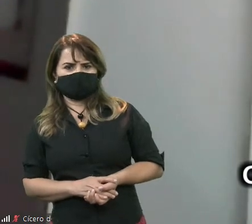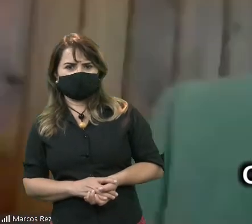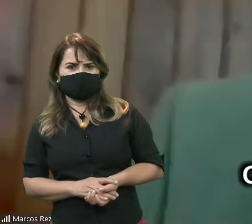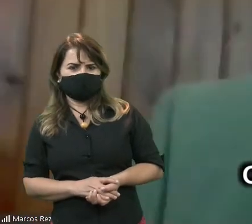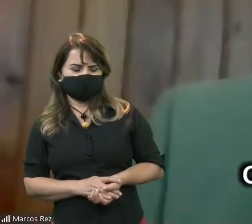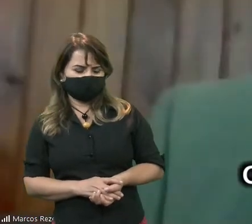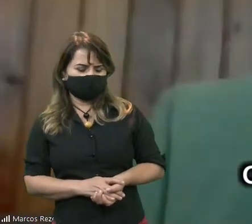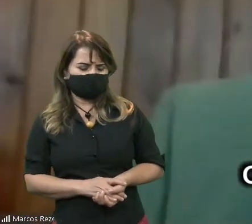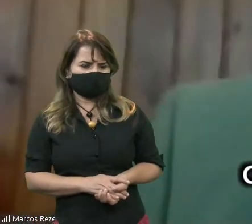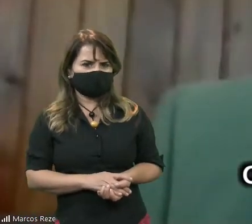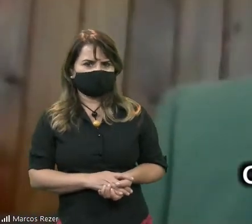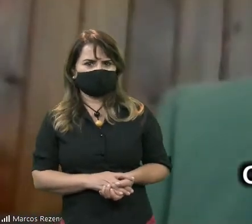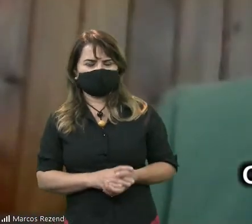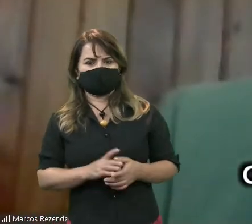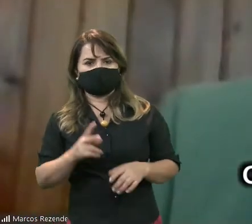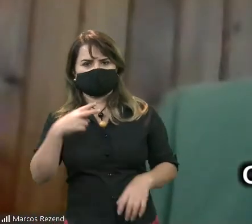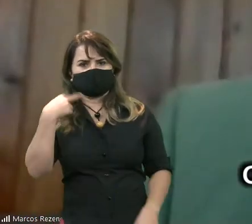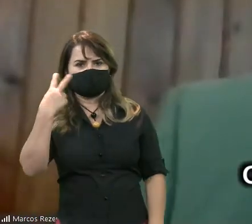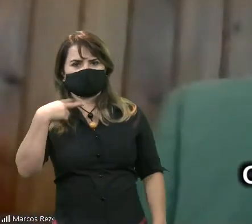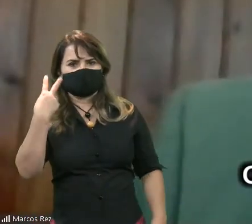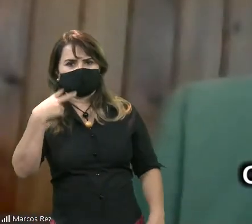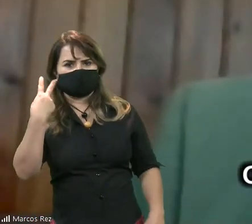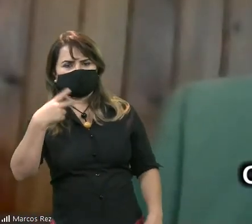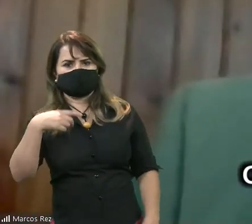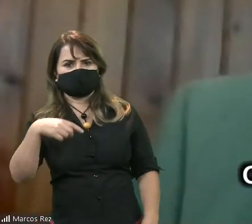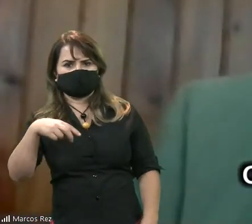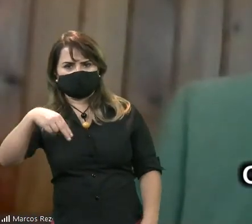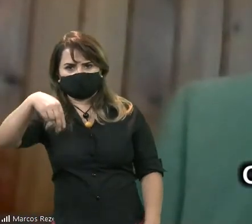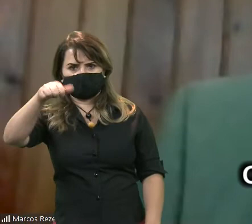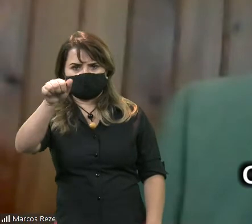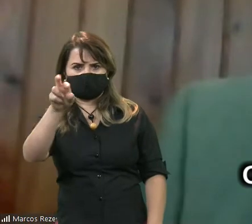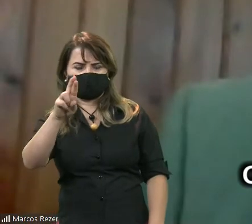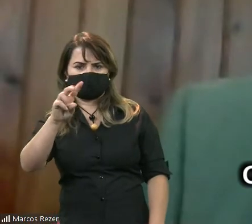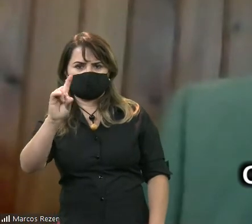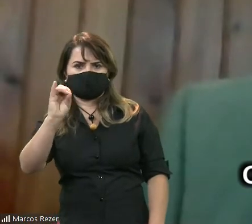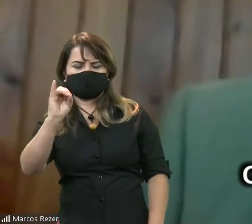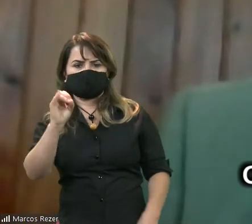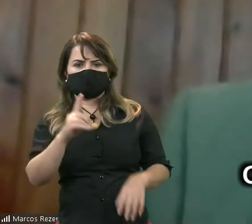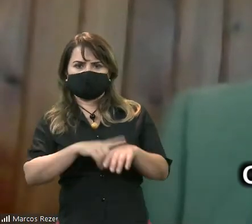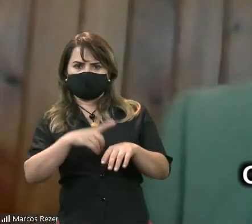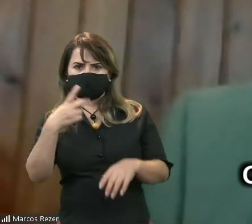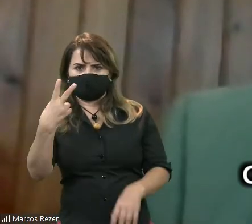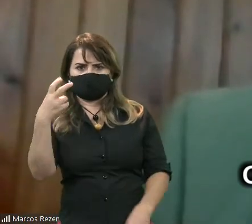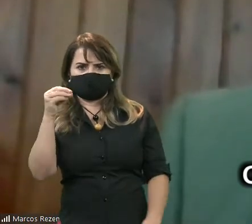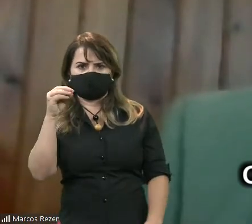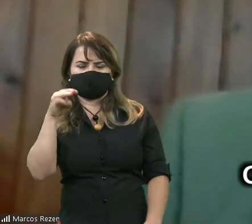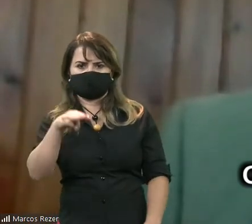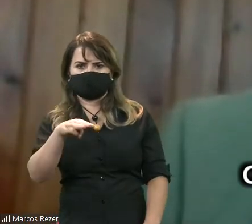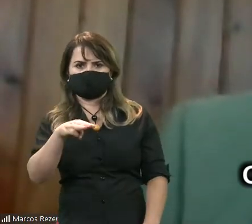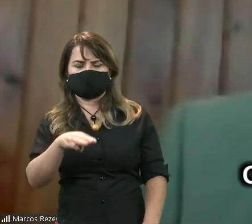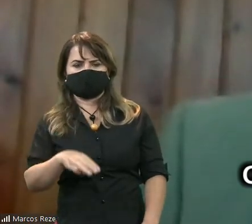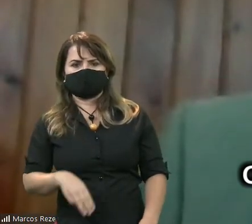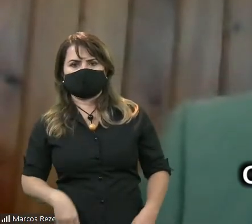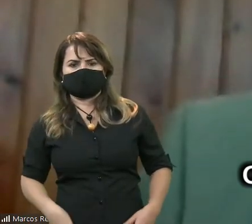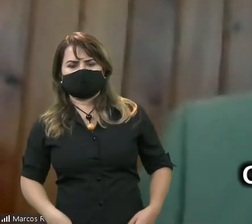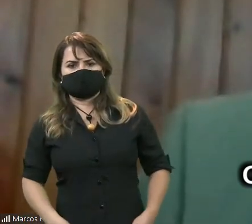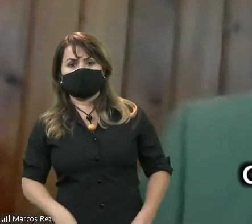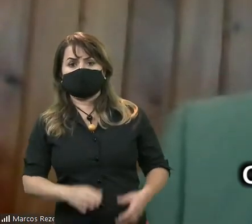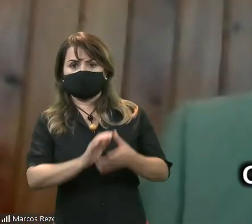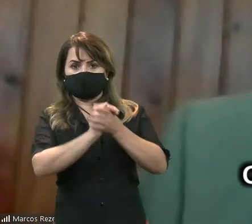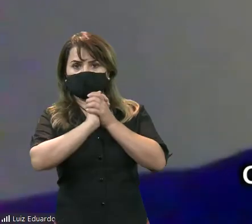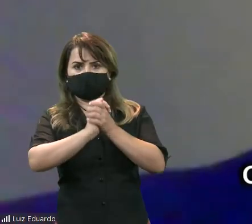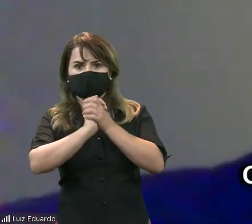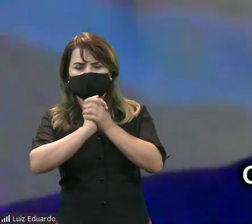Com a palavra, o vereador Luiz Eduardo Nardi, que a dispõe por 20 minutos. Senhor presidente, senhores vereadores,